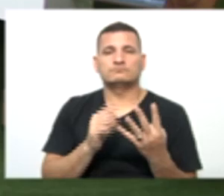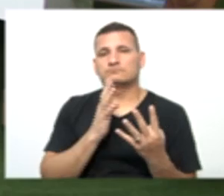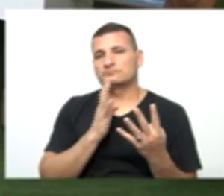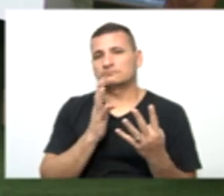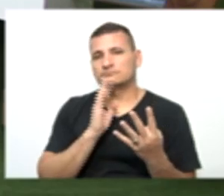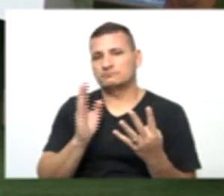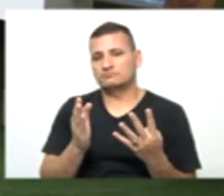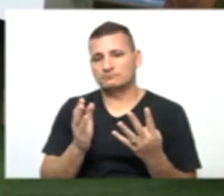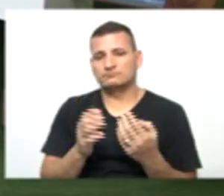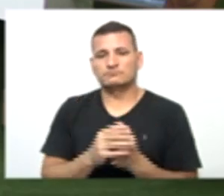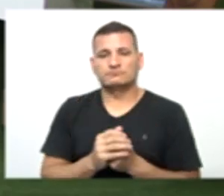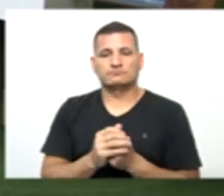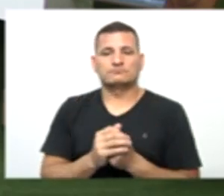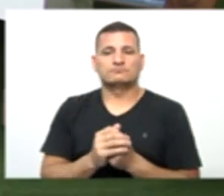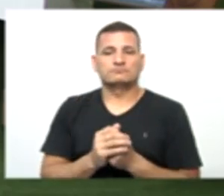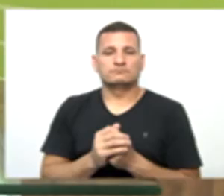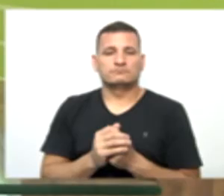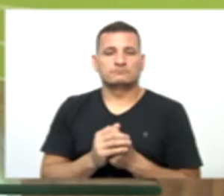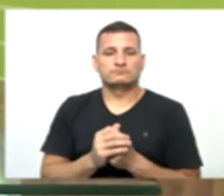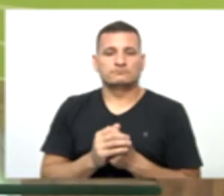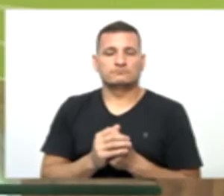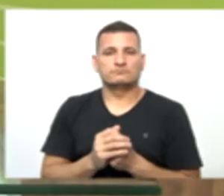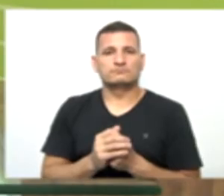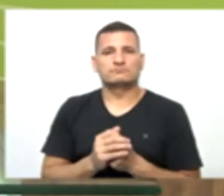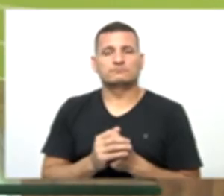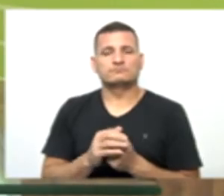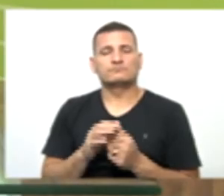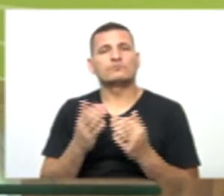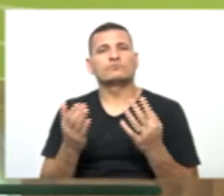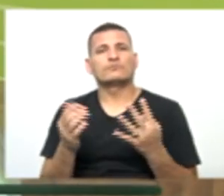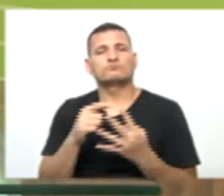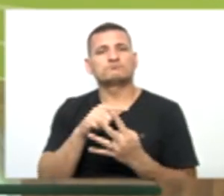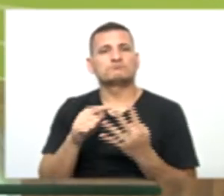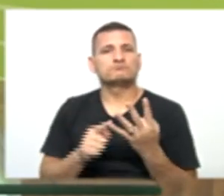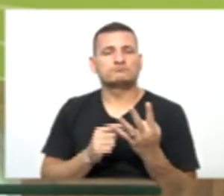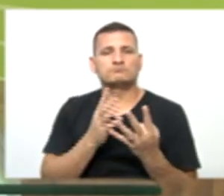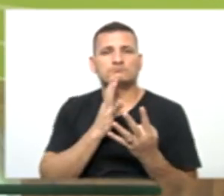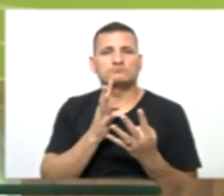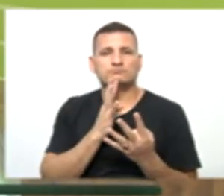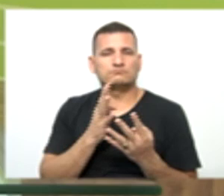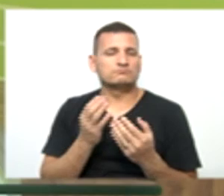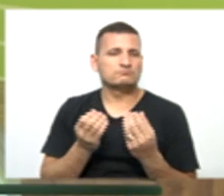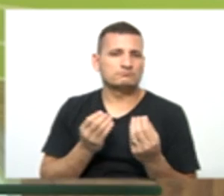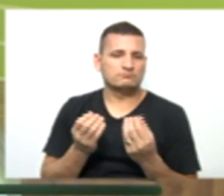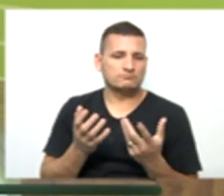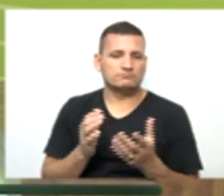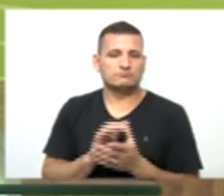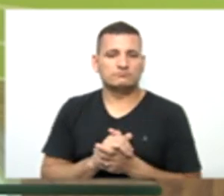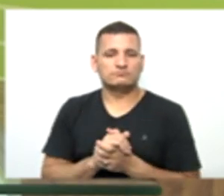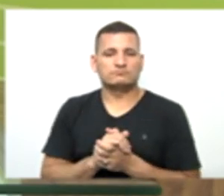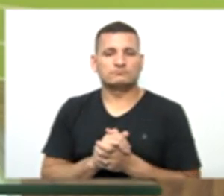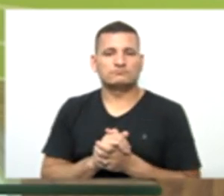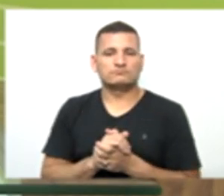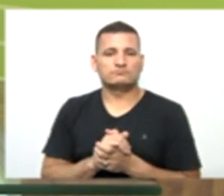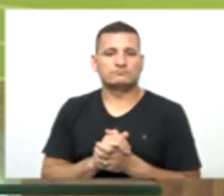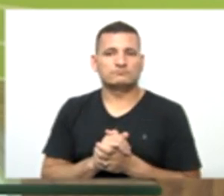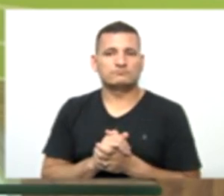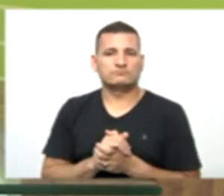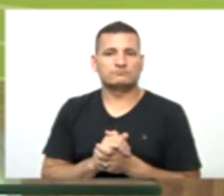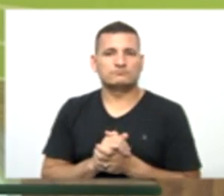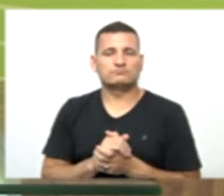4 tipos. Vamos lá, pessoal. Todos aí lembram quais são os tipos de conhecimentos? Será que a